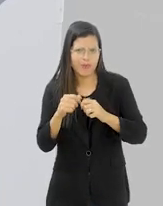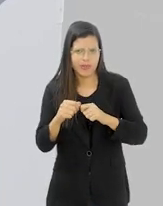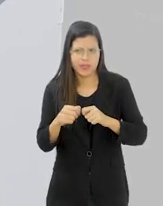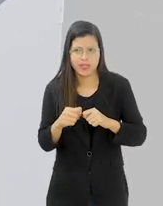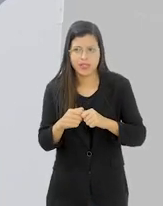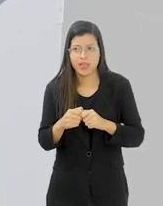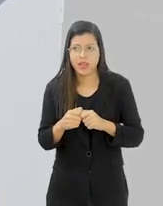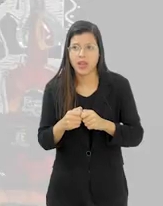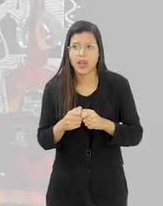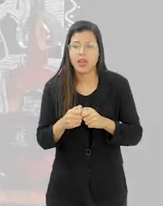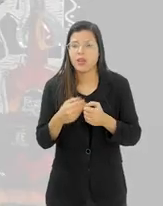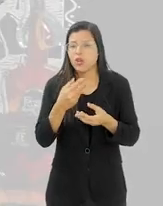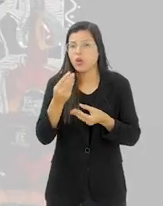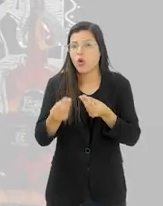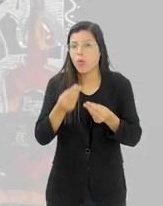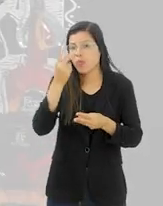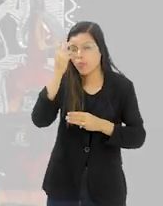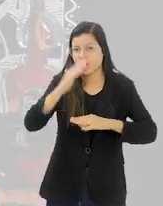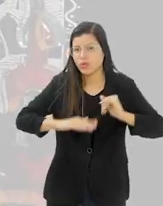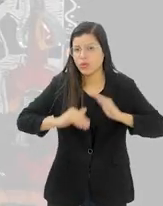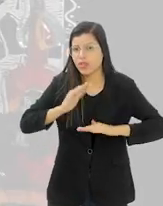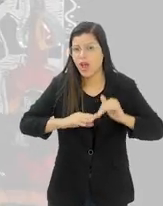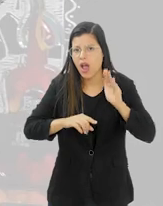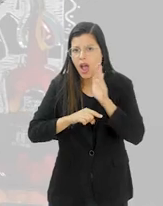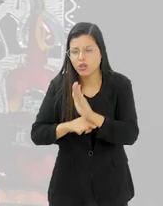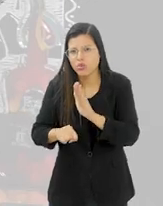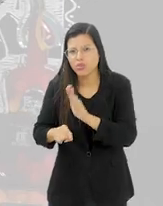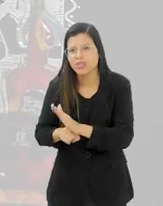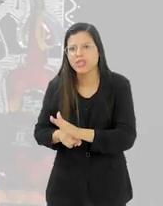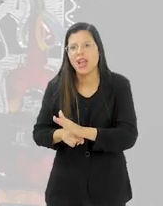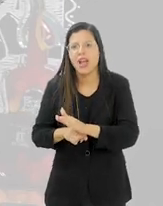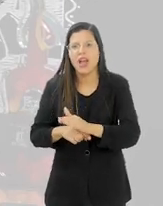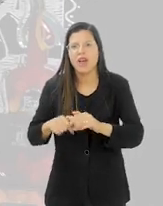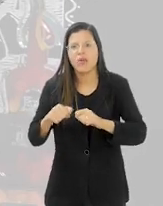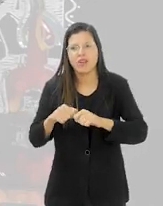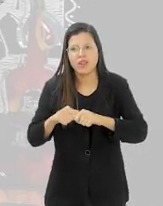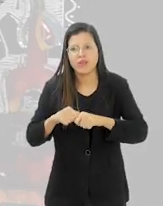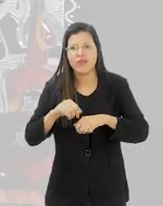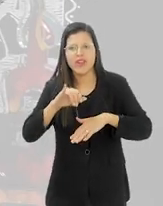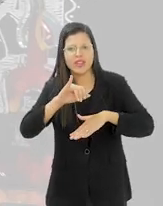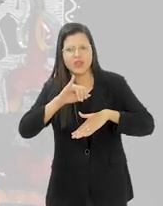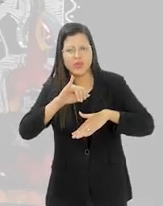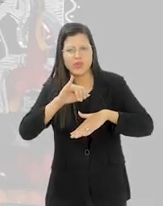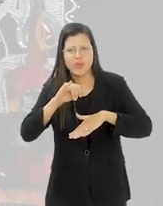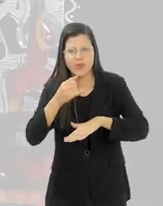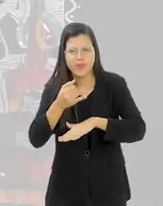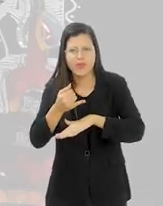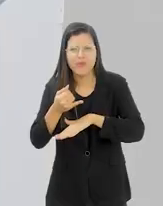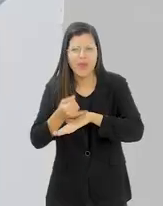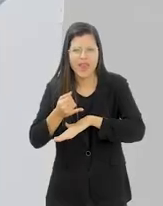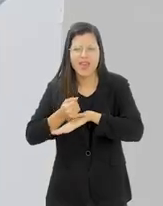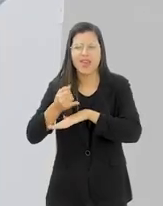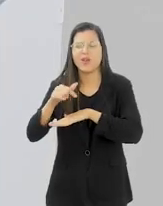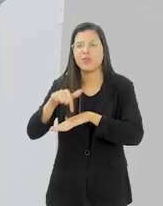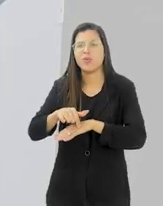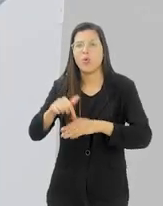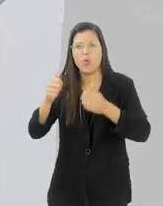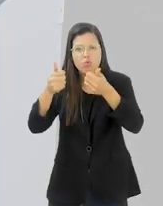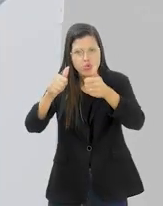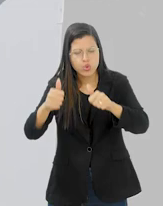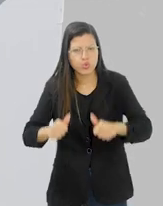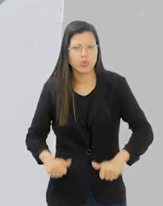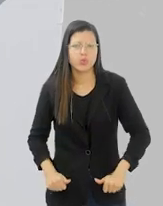quantas contribuições um ferreiro pode dar, sim, um marceneiro pode dar de qualidade, uma um ideia escultor, até pro enredo, né? O